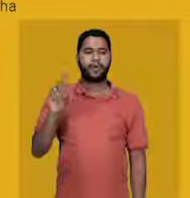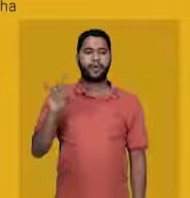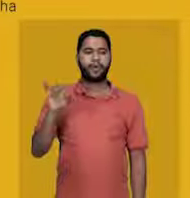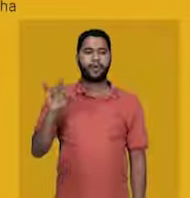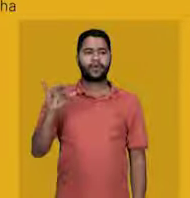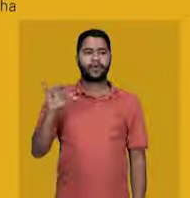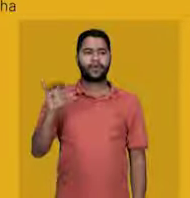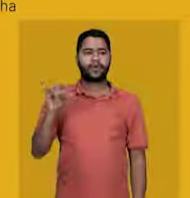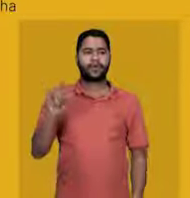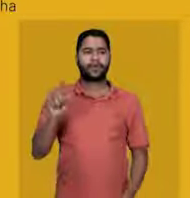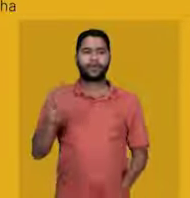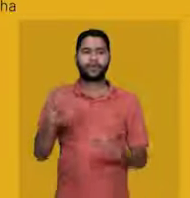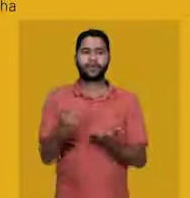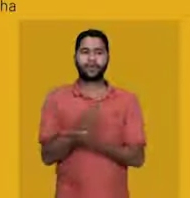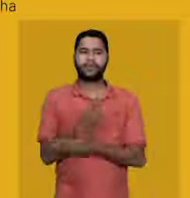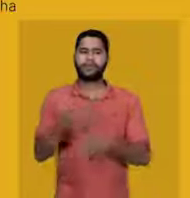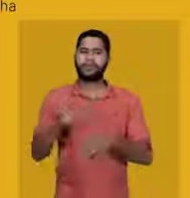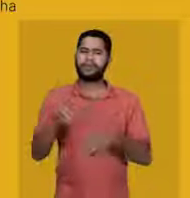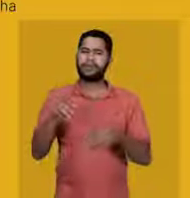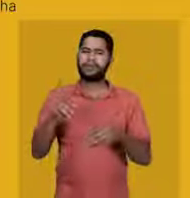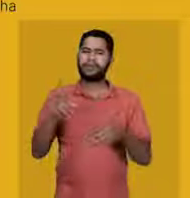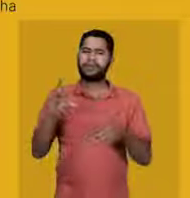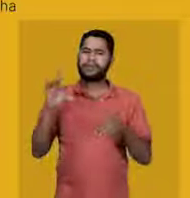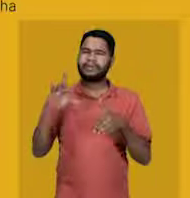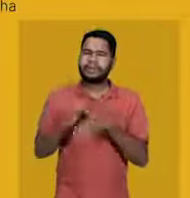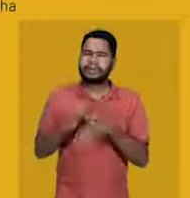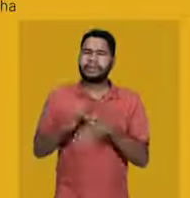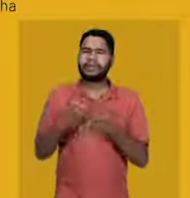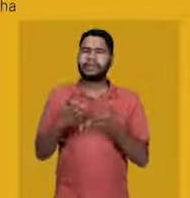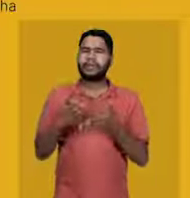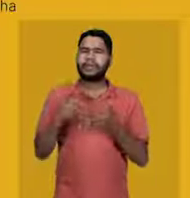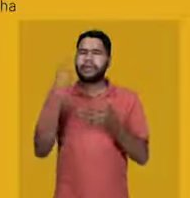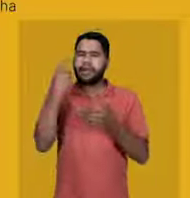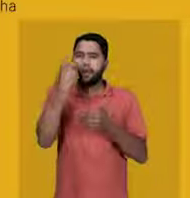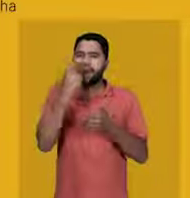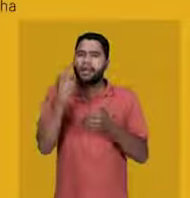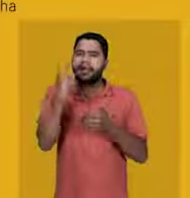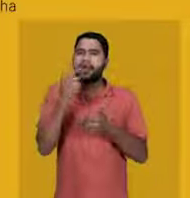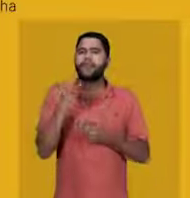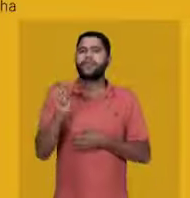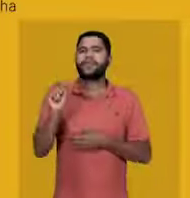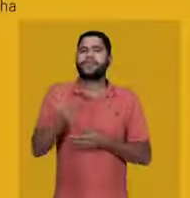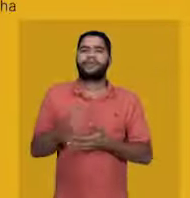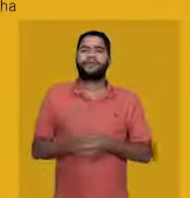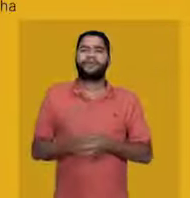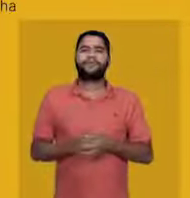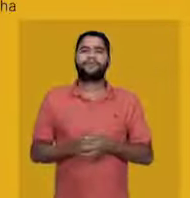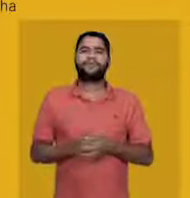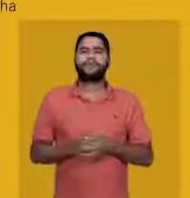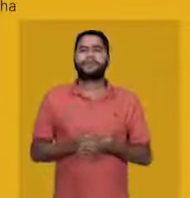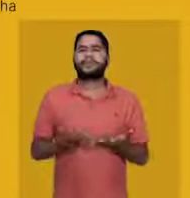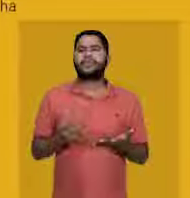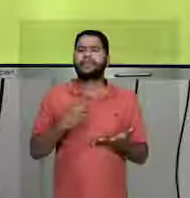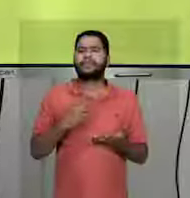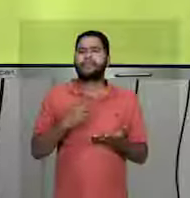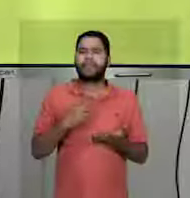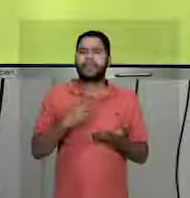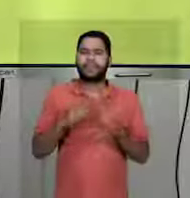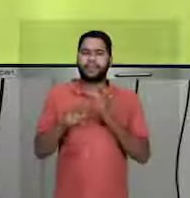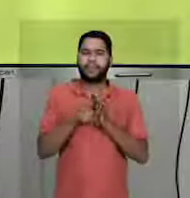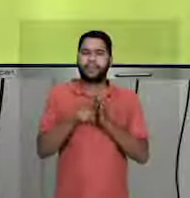Ele acontece por uma infecção das glândulas, né, meibomianas, que são aquelas... O cílio, a gente tem o buraquinho